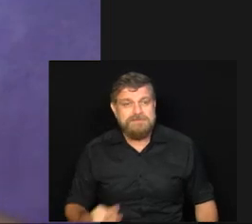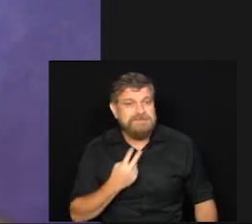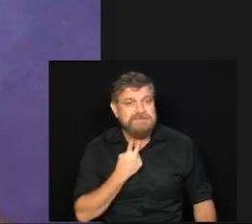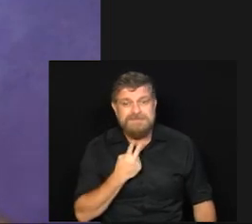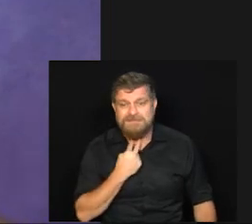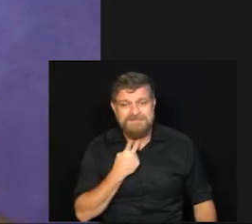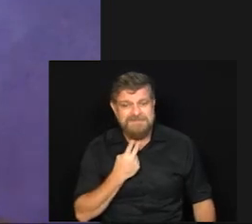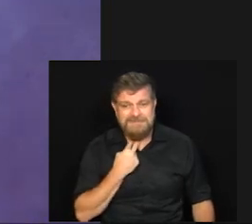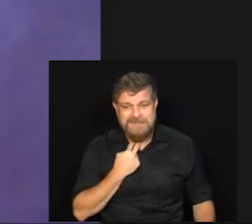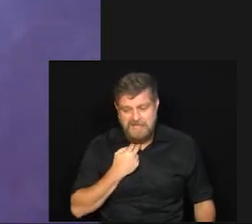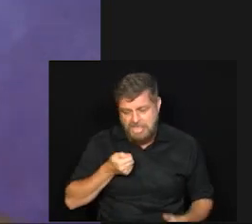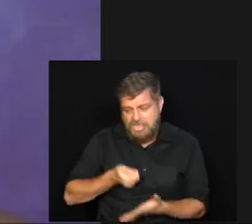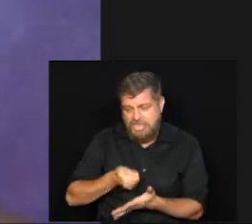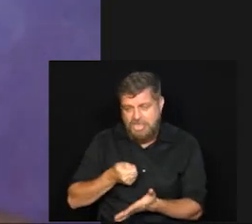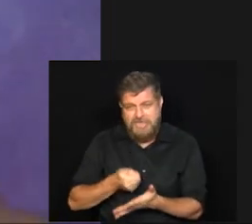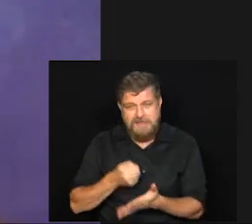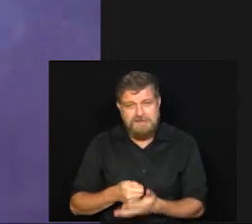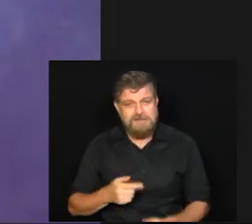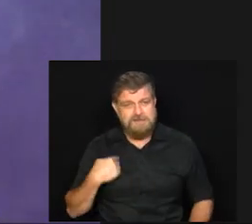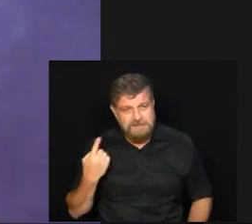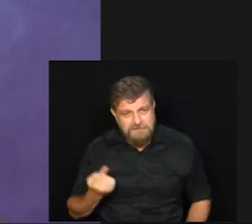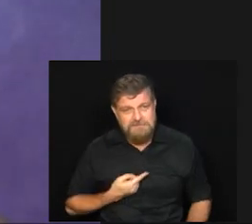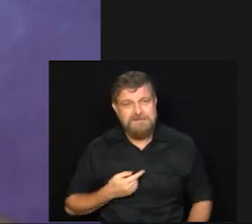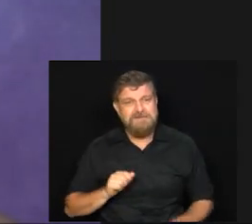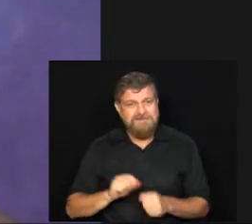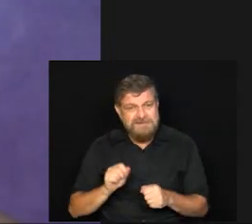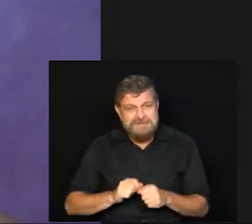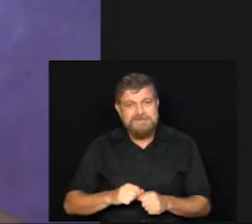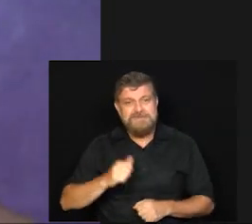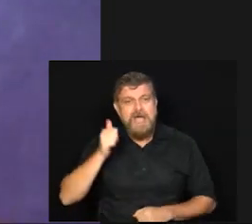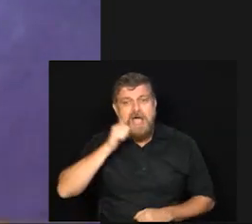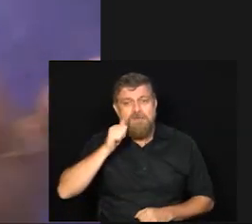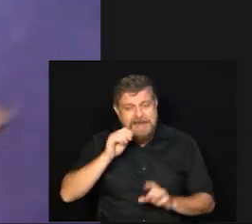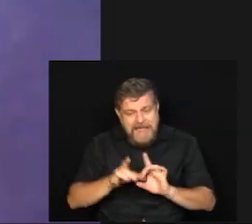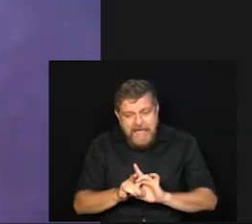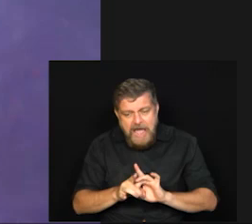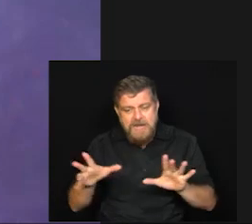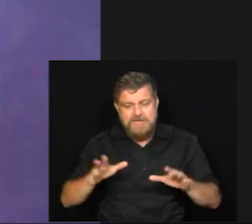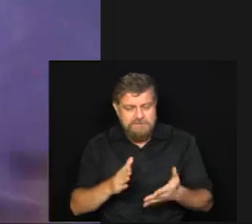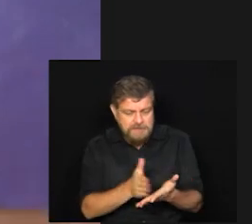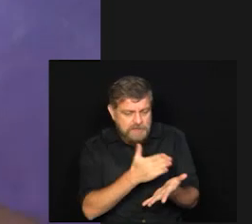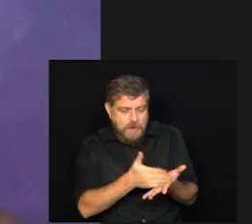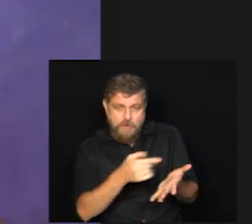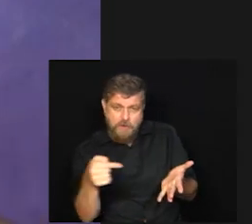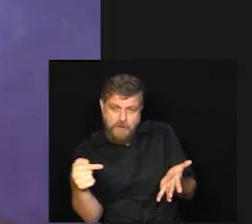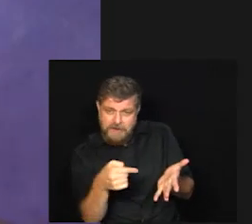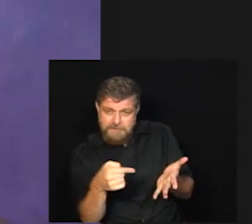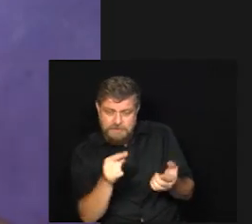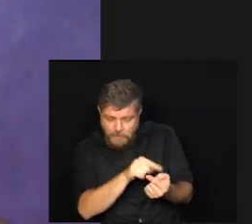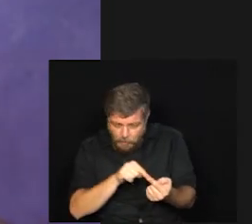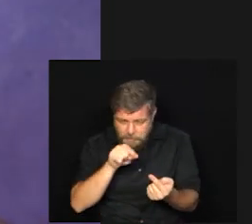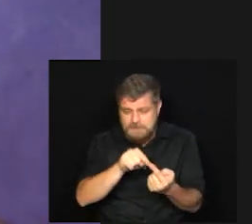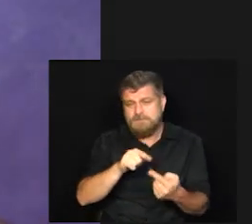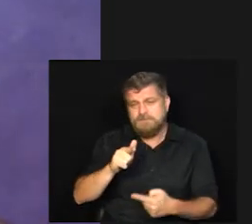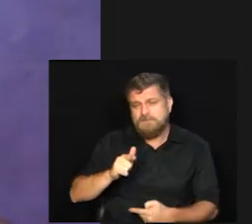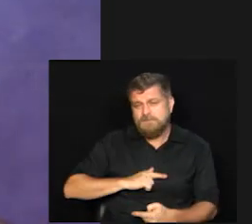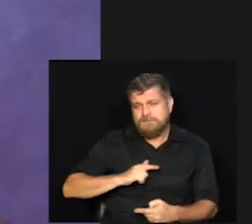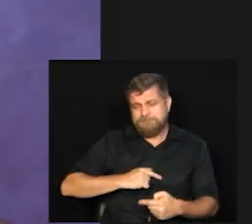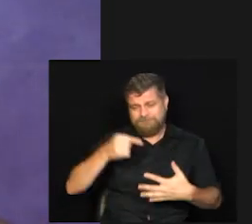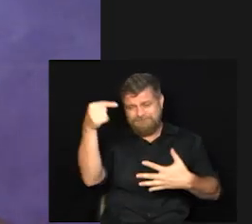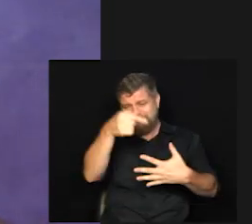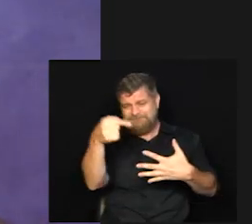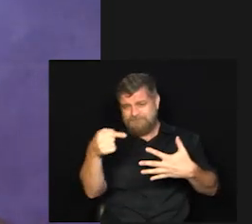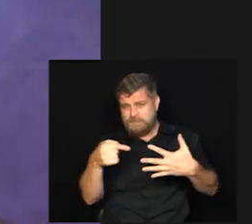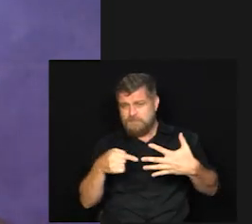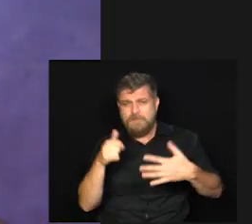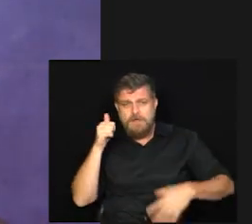conseguem mais e a cada momento vão conseguir cada vez menos. E o livro, ele vem trazendo questões para